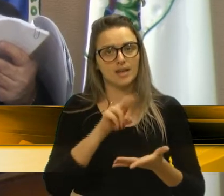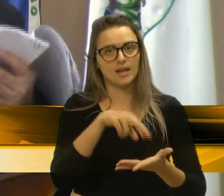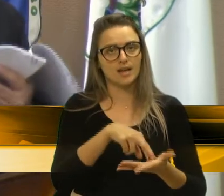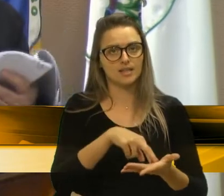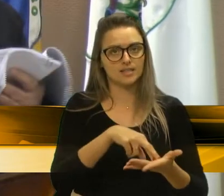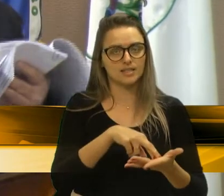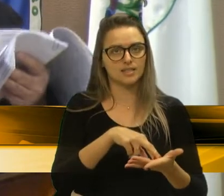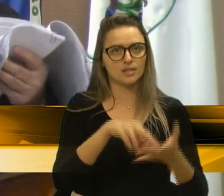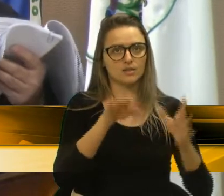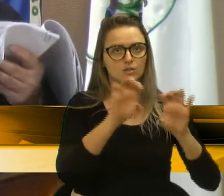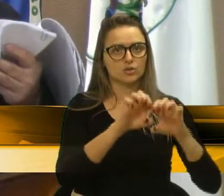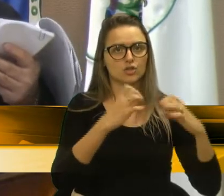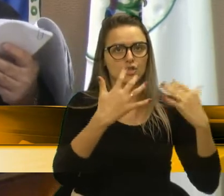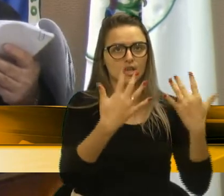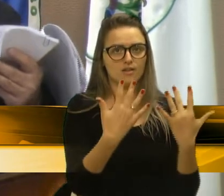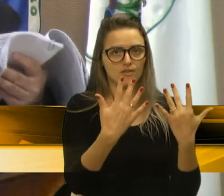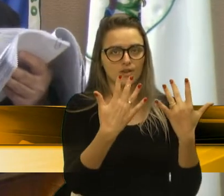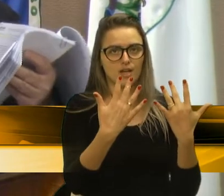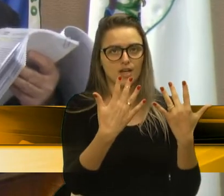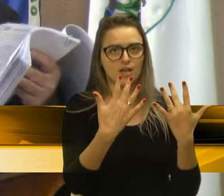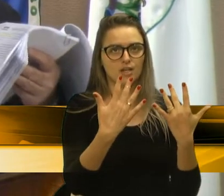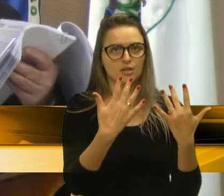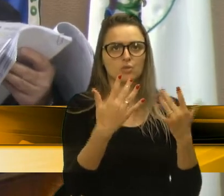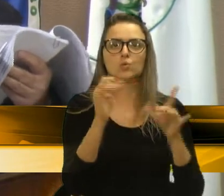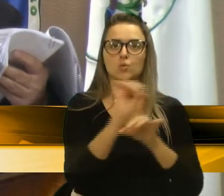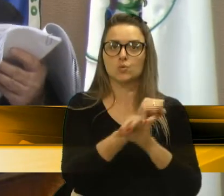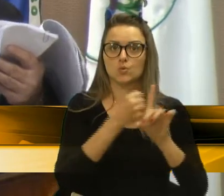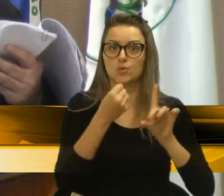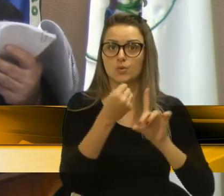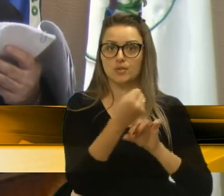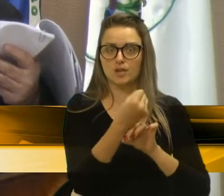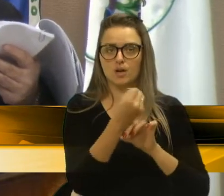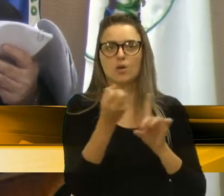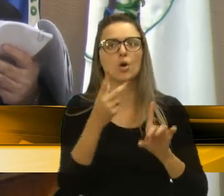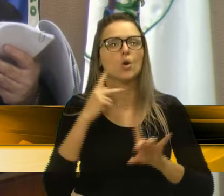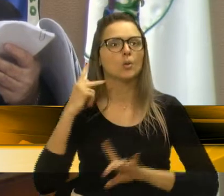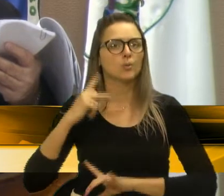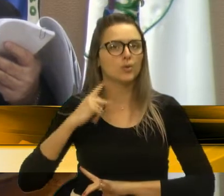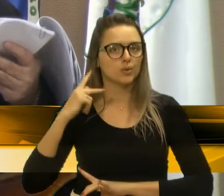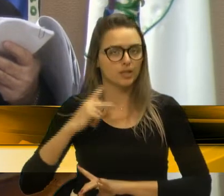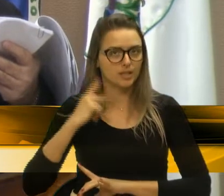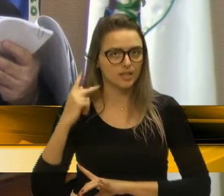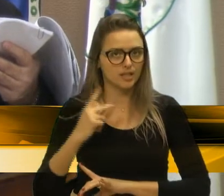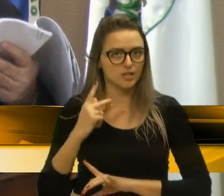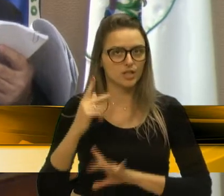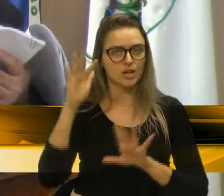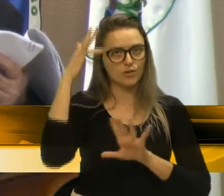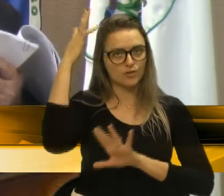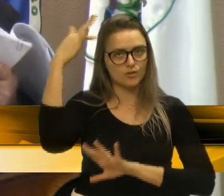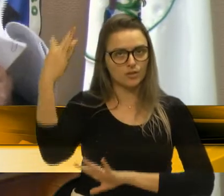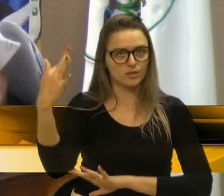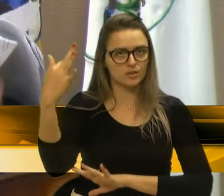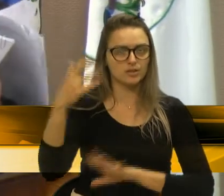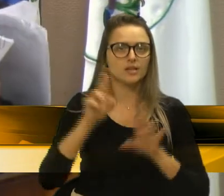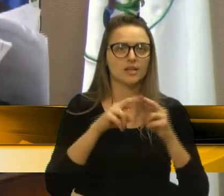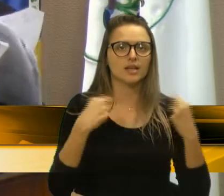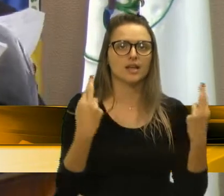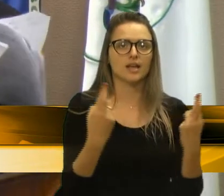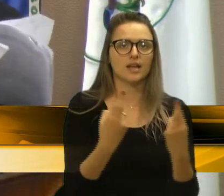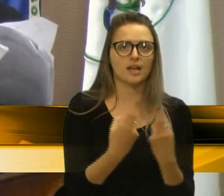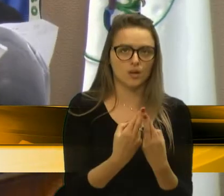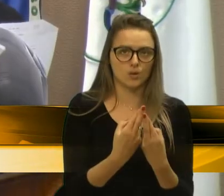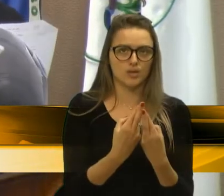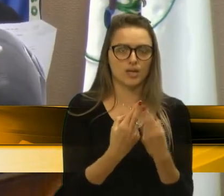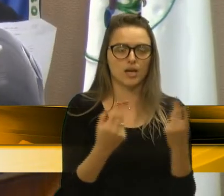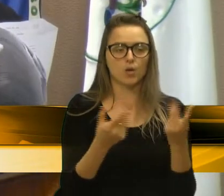atos de manifestação social, política, filosófica, reunião por